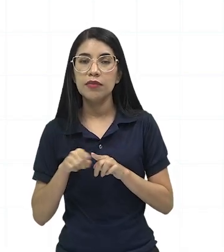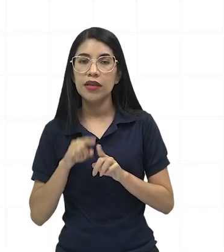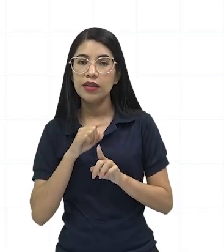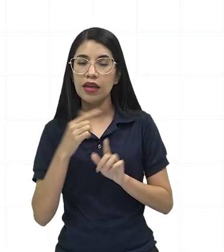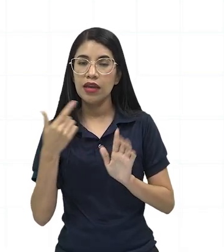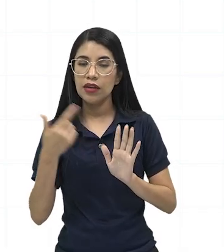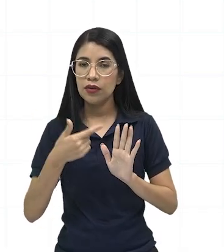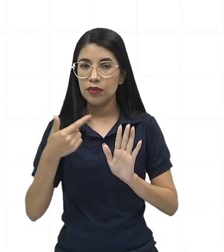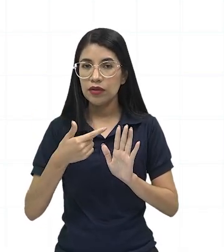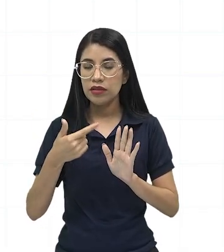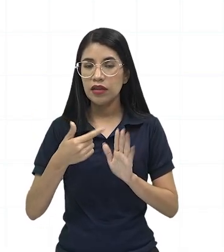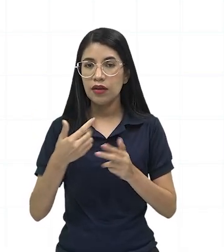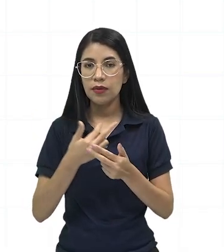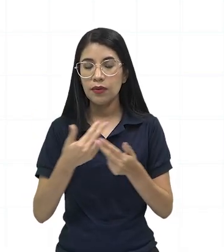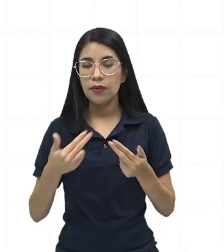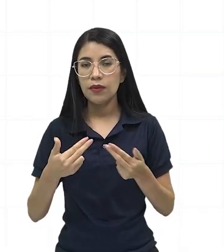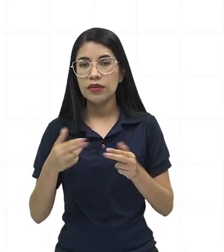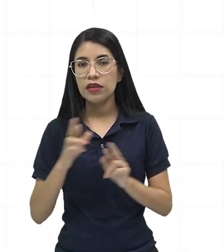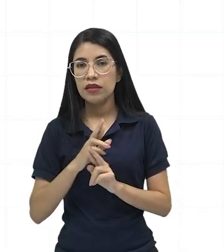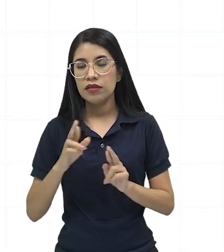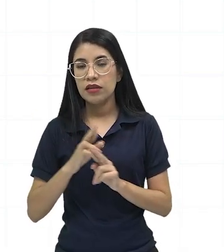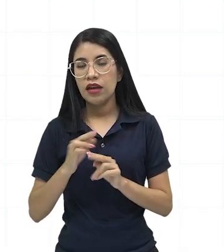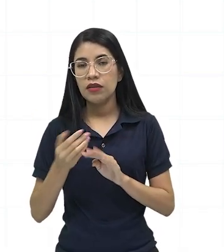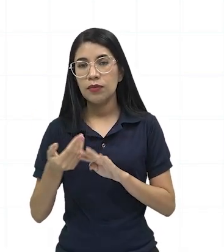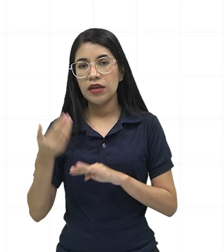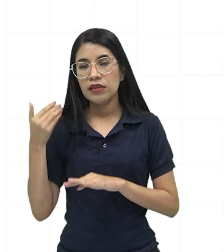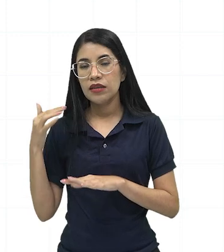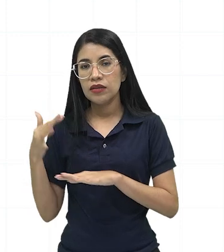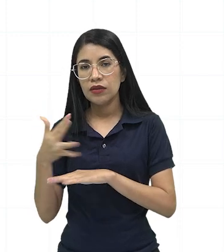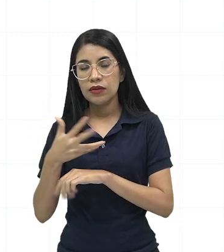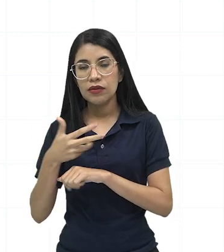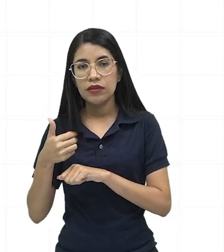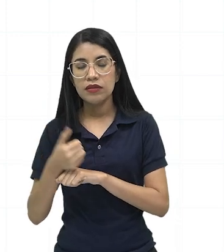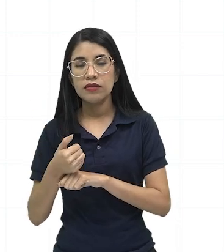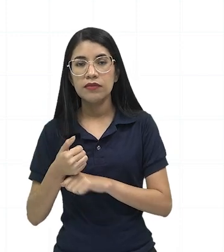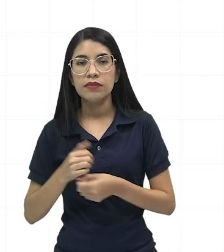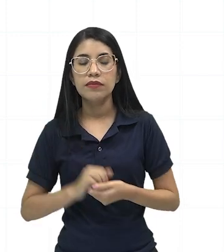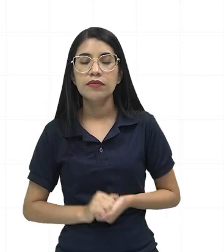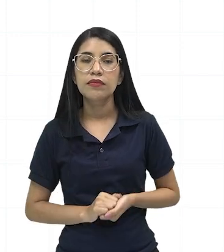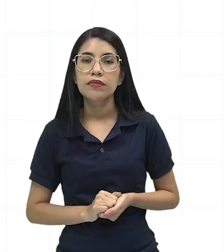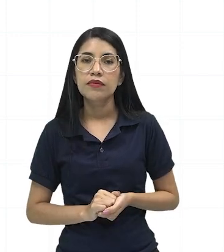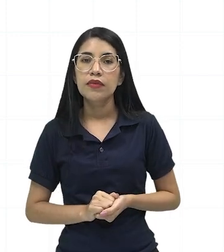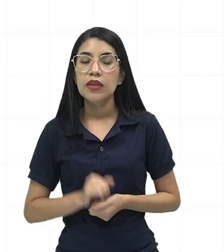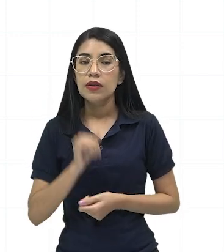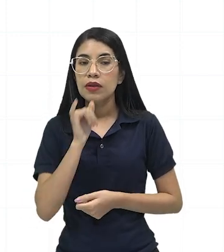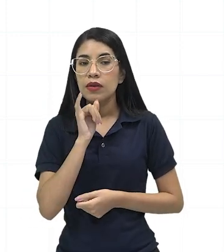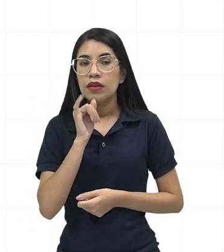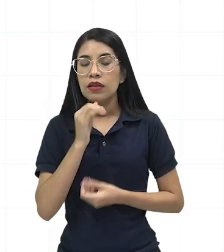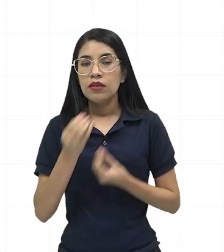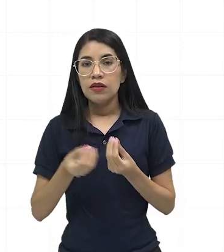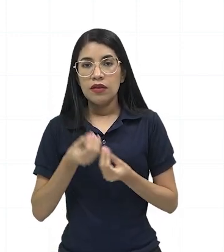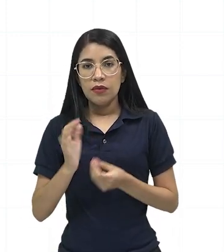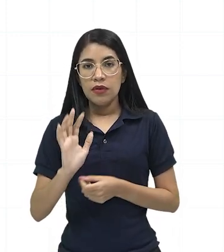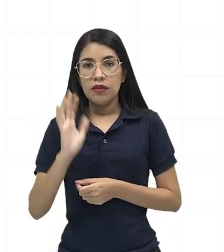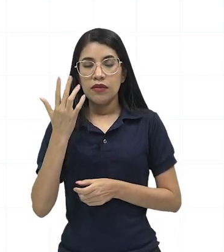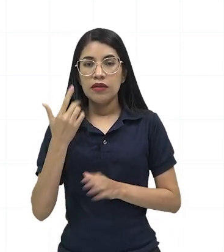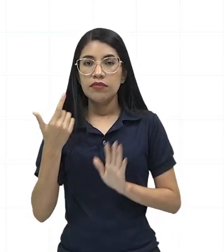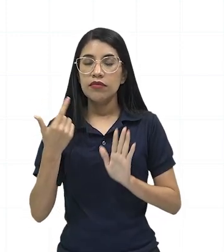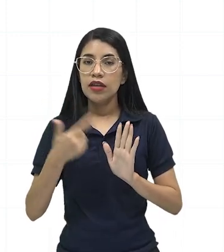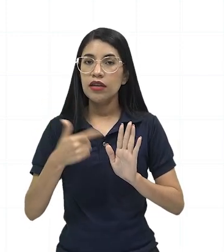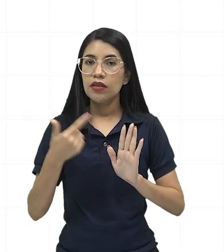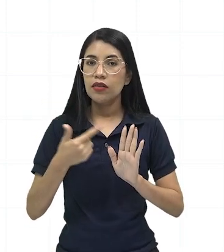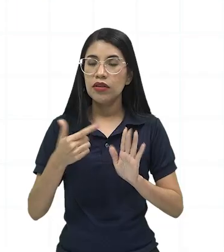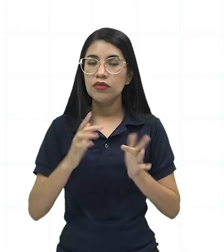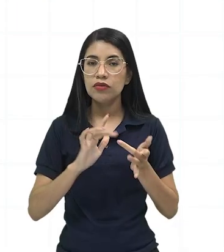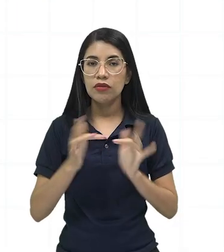relacionadas à colonização do Brasil, não é? Então, vamos a um exemplo de como acontece a ironia em